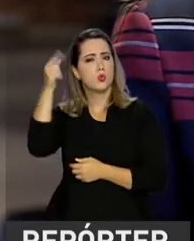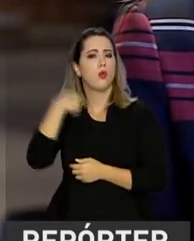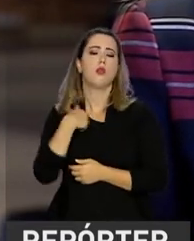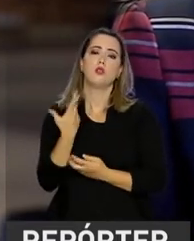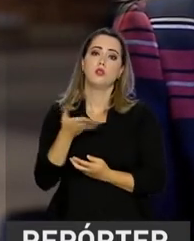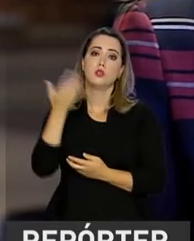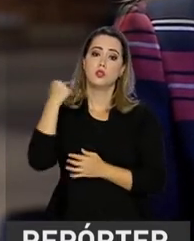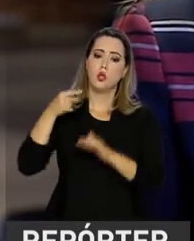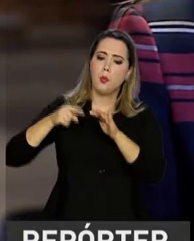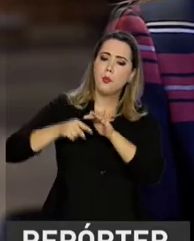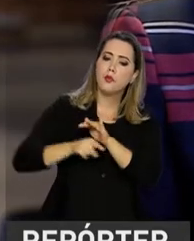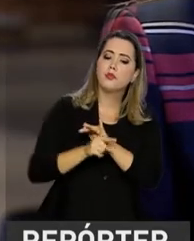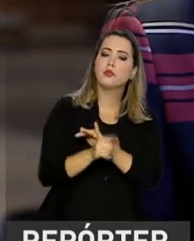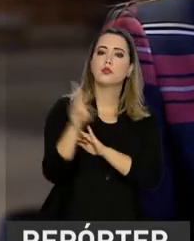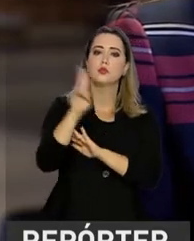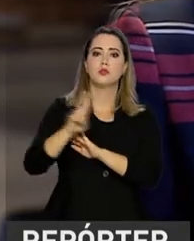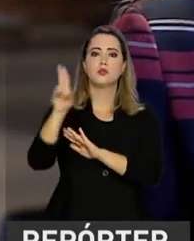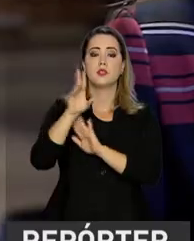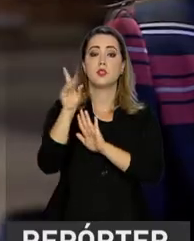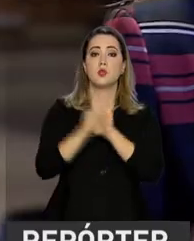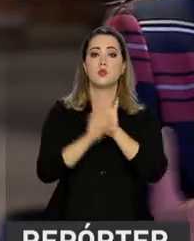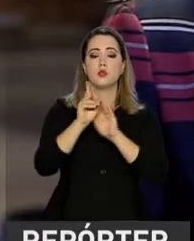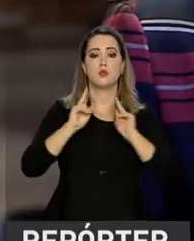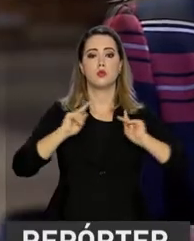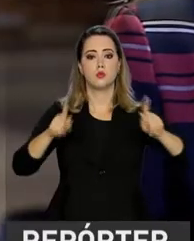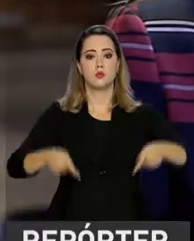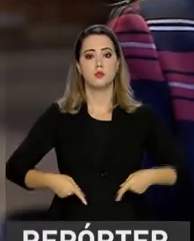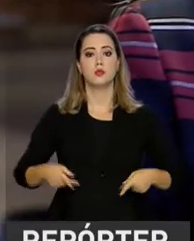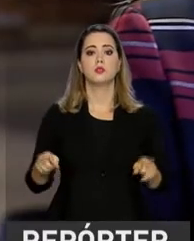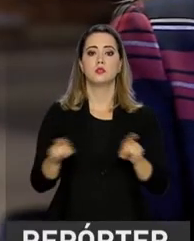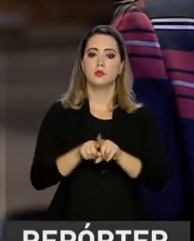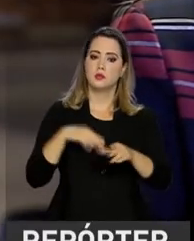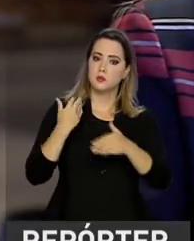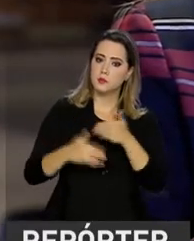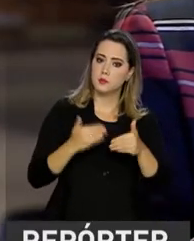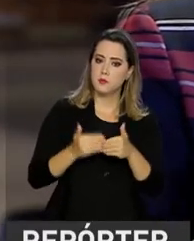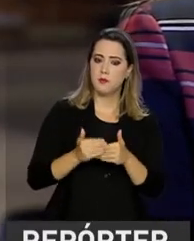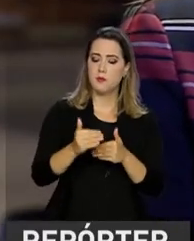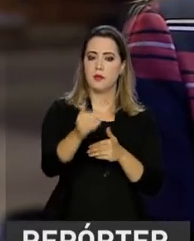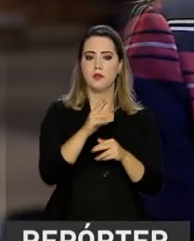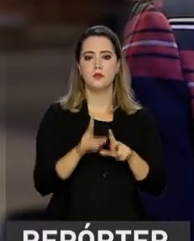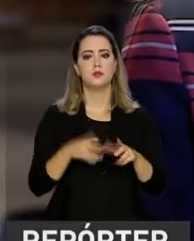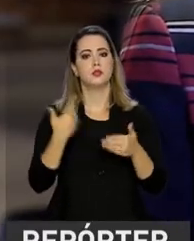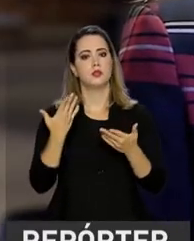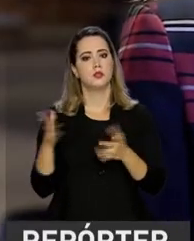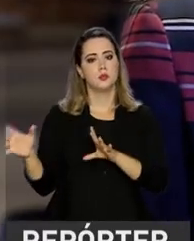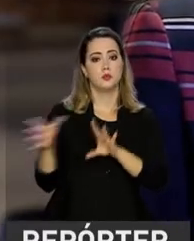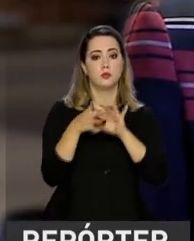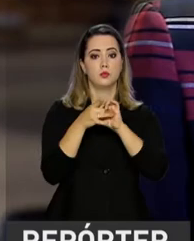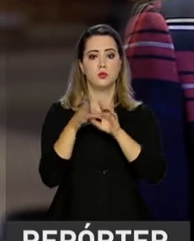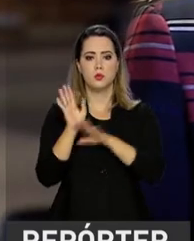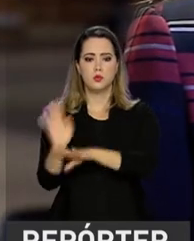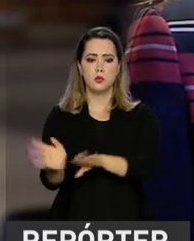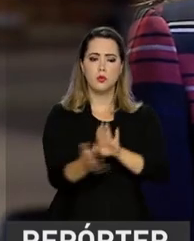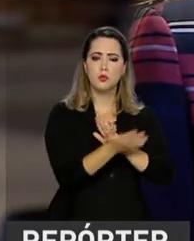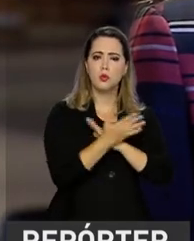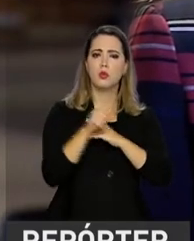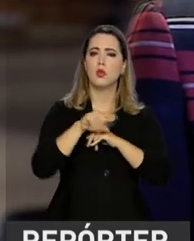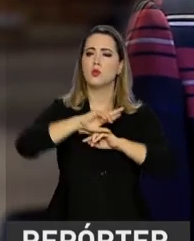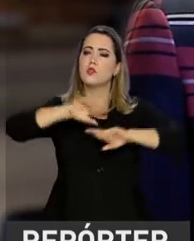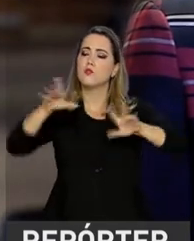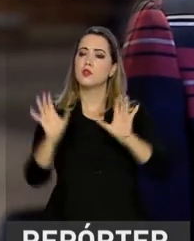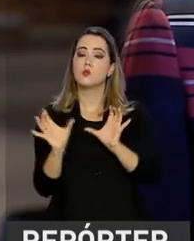papel das universidades no campo direitos humanos e além disso avançamos em termos de cooperação com várias áreas